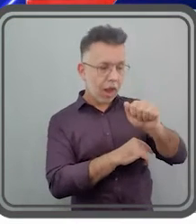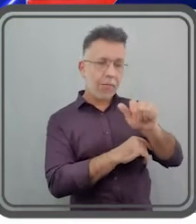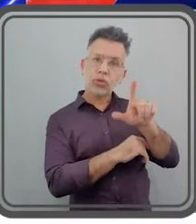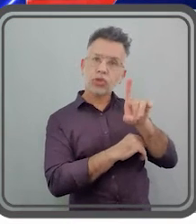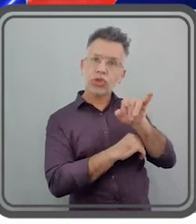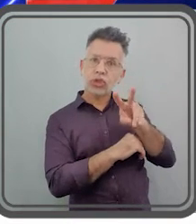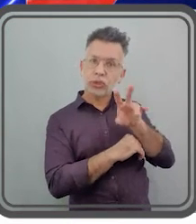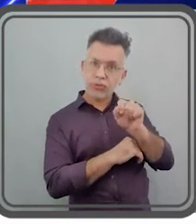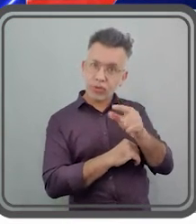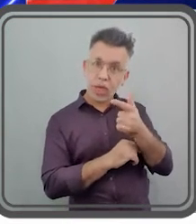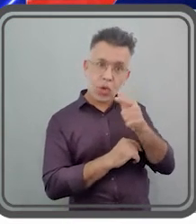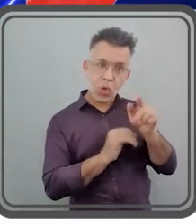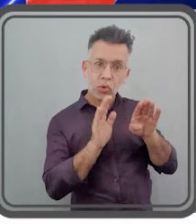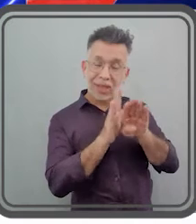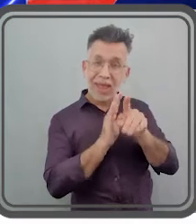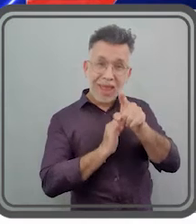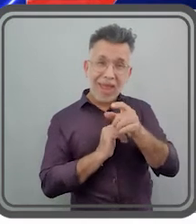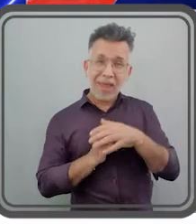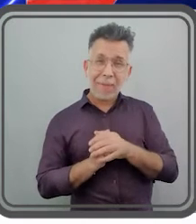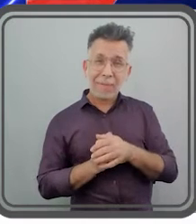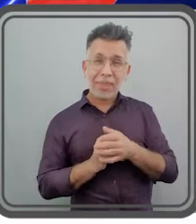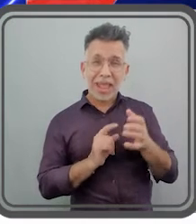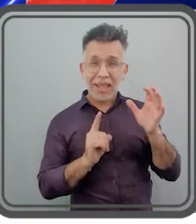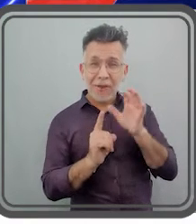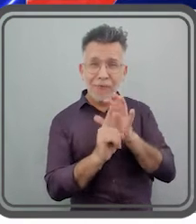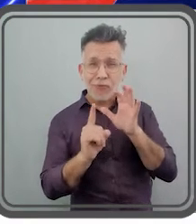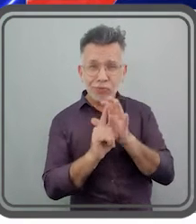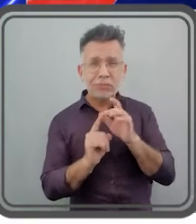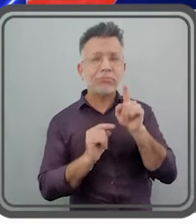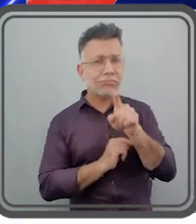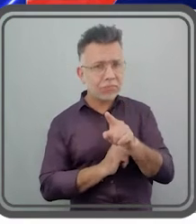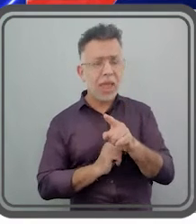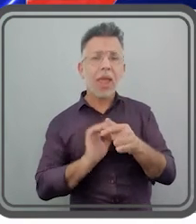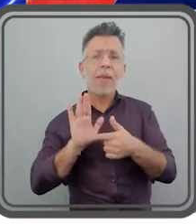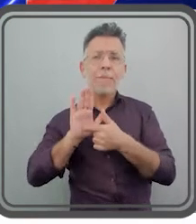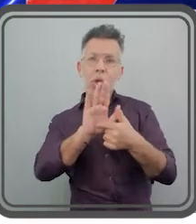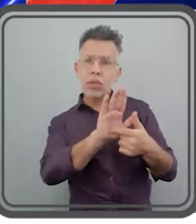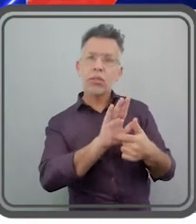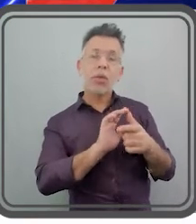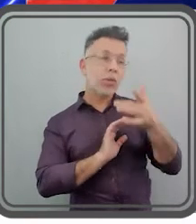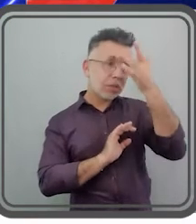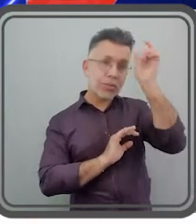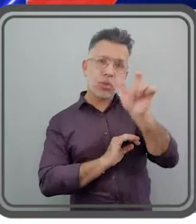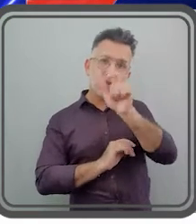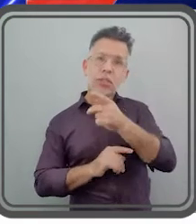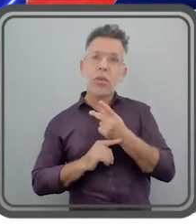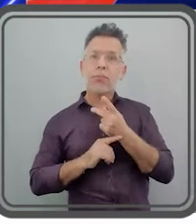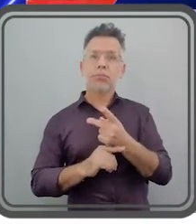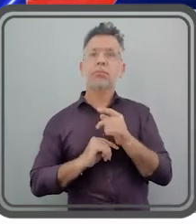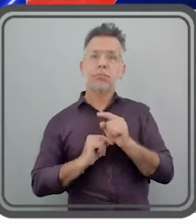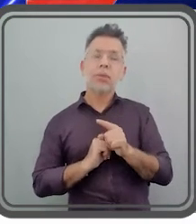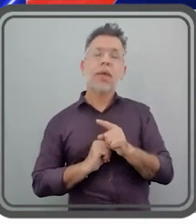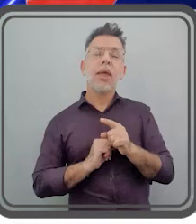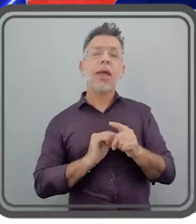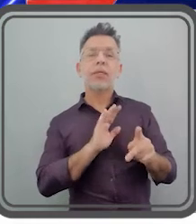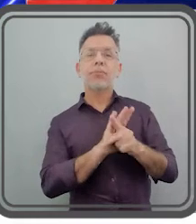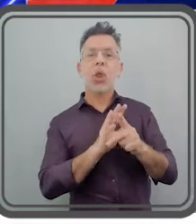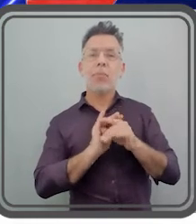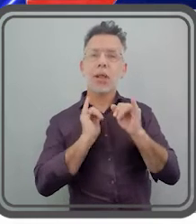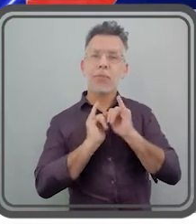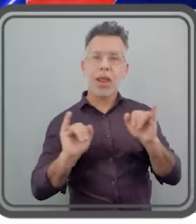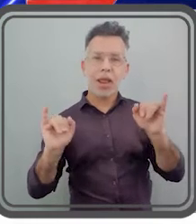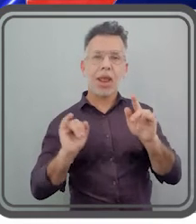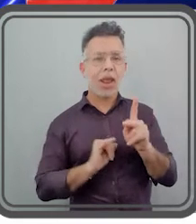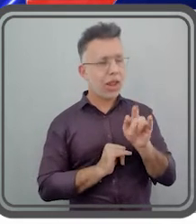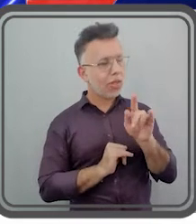outros destinos também então é essa influência justamente reflete o que as pessoas estão buscando que a gente acabou utilizando as próprias campanhas